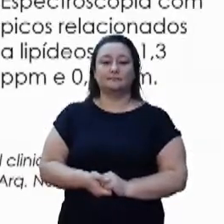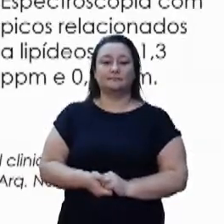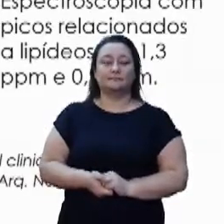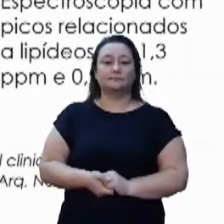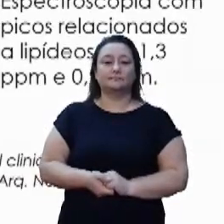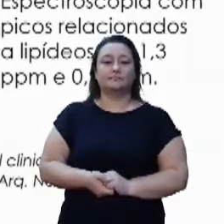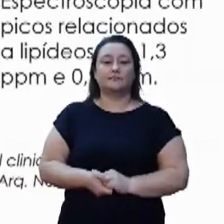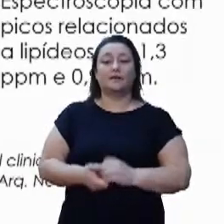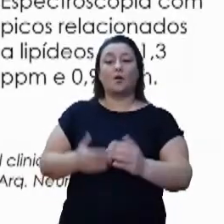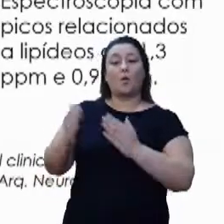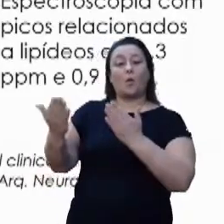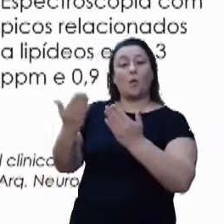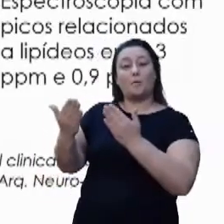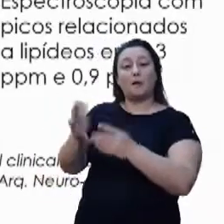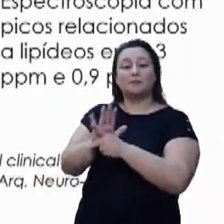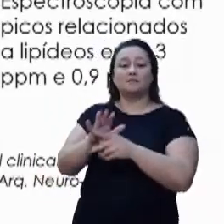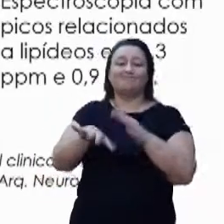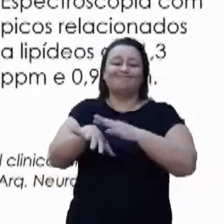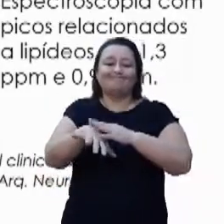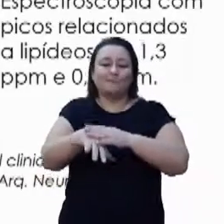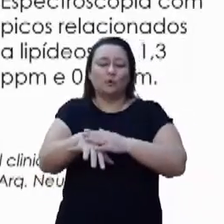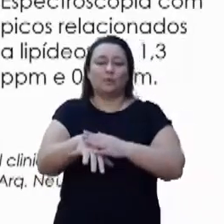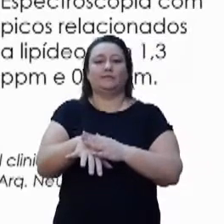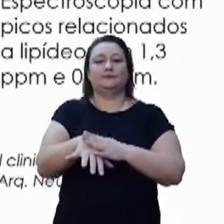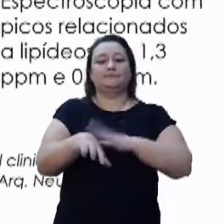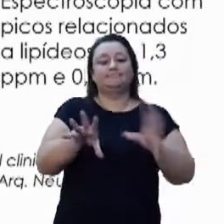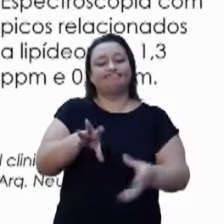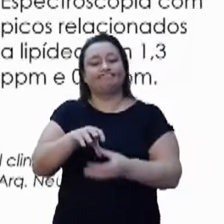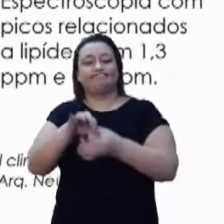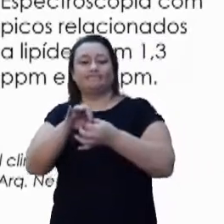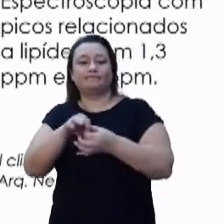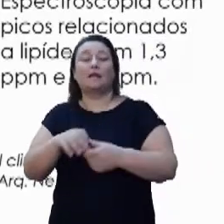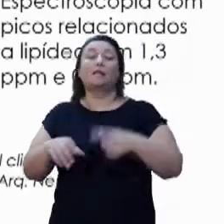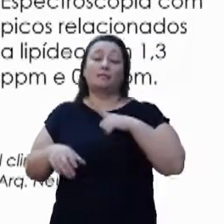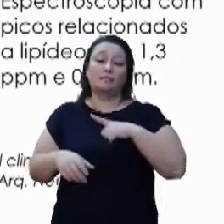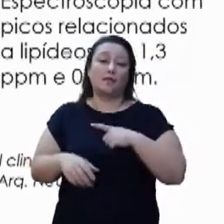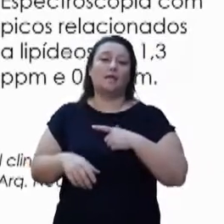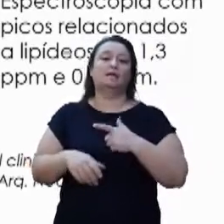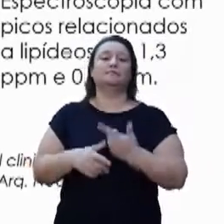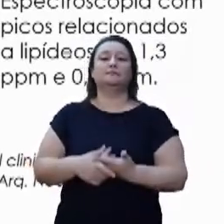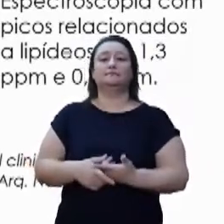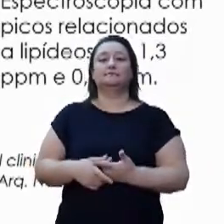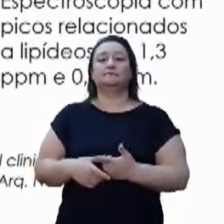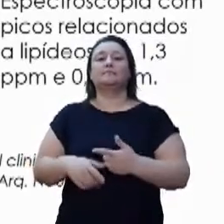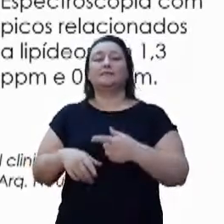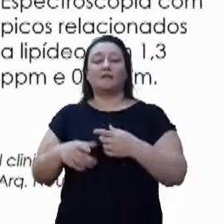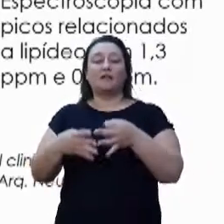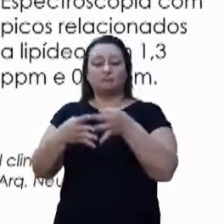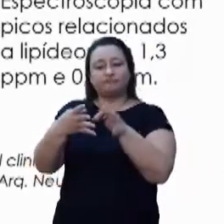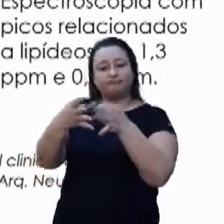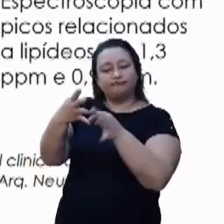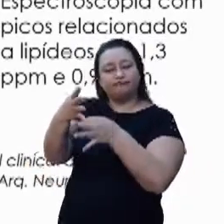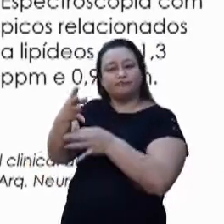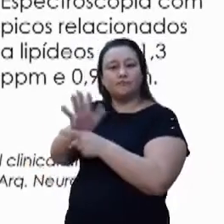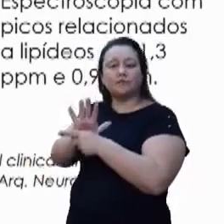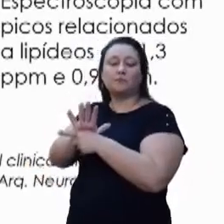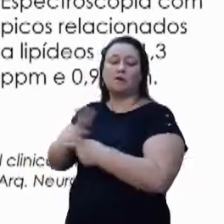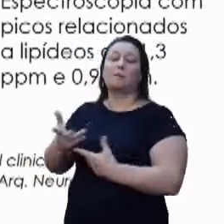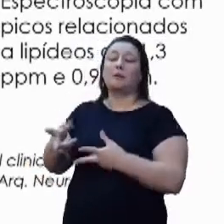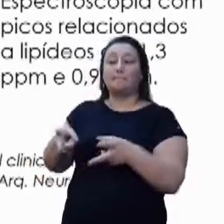Em relação aos exames complementares, são pacientes que têm um achado característico no exame de